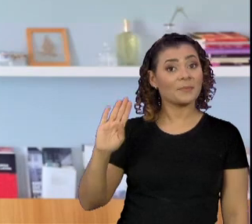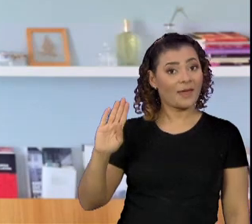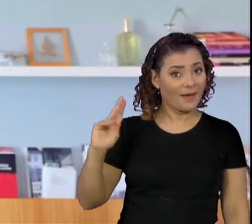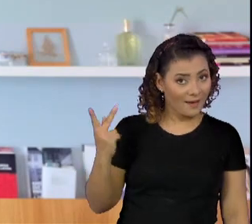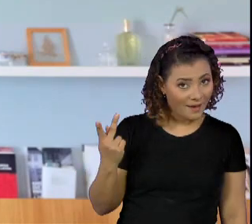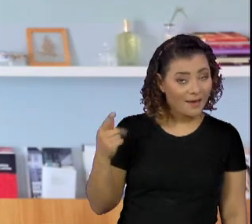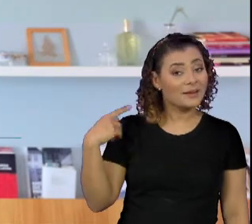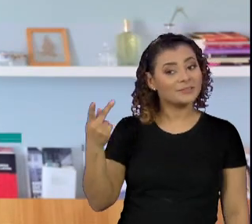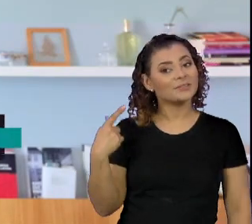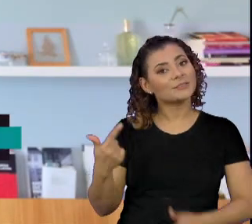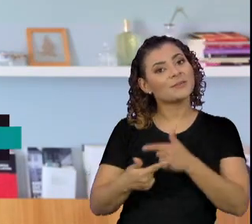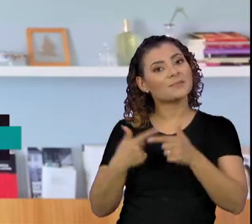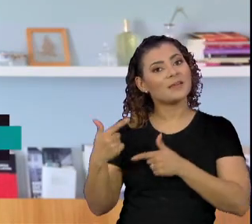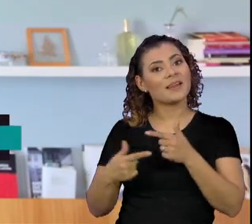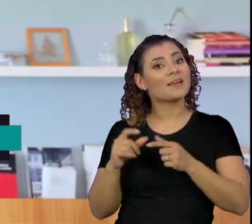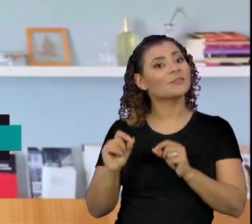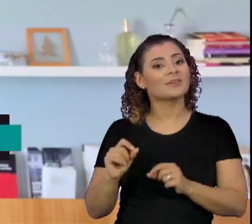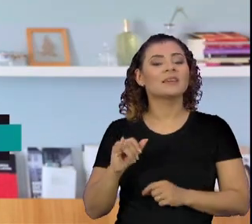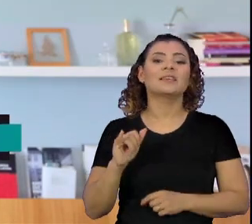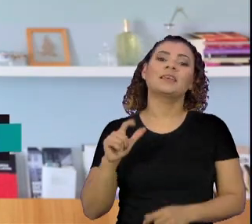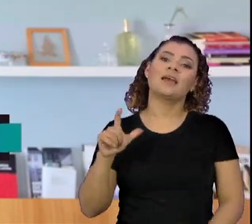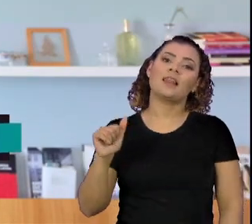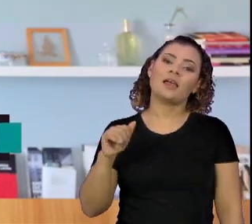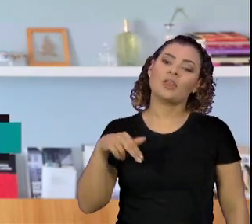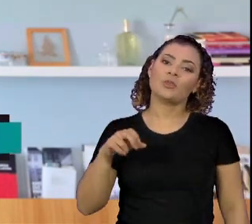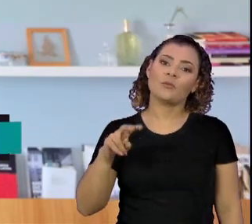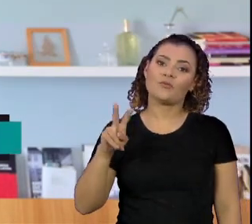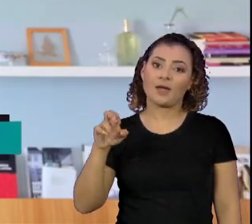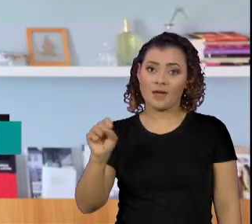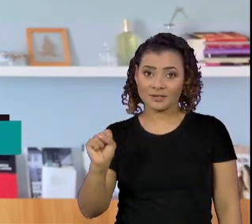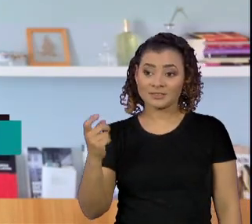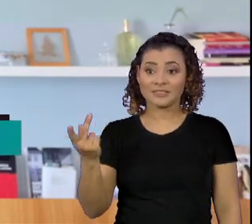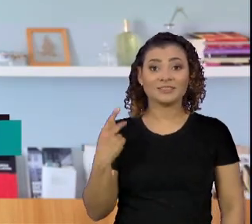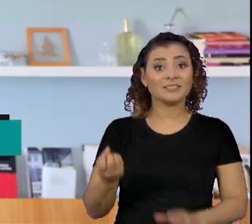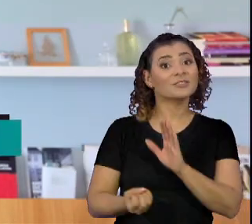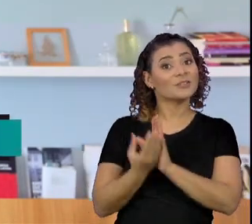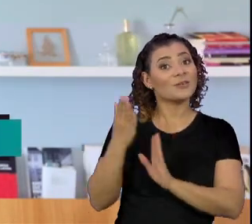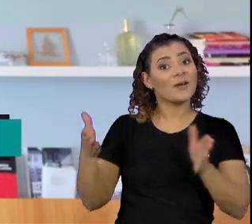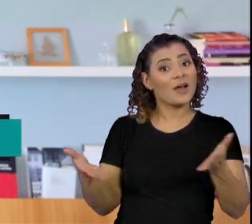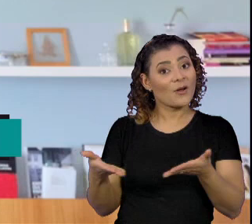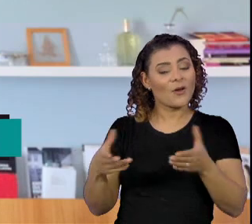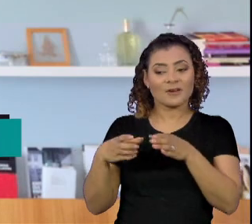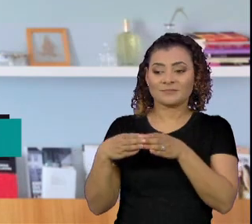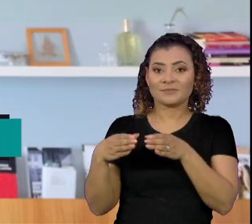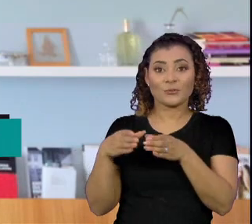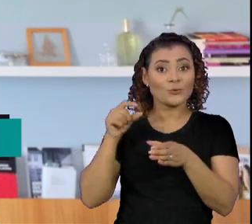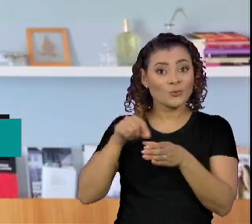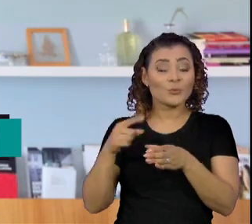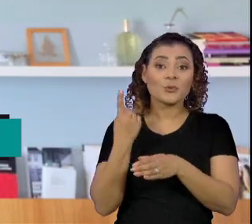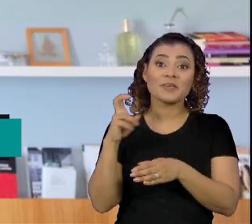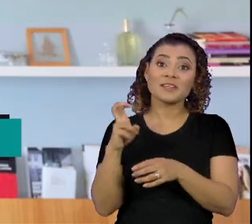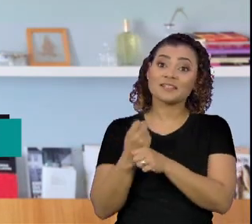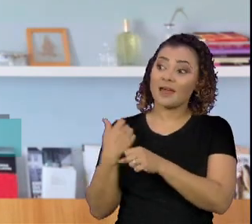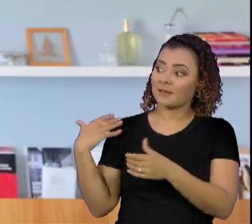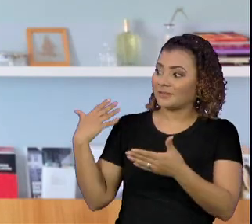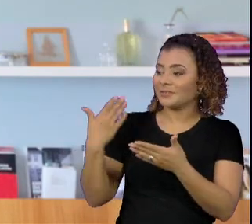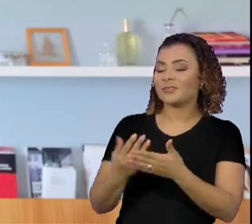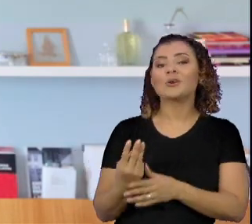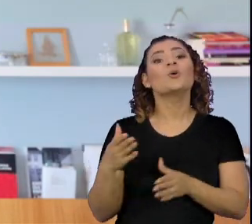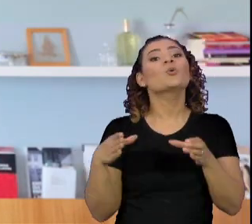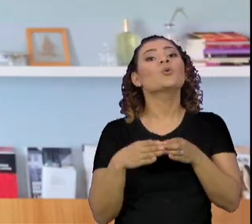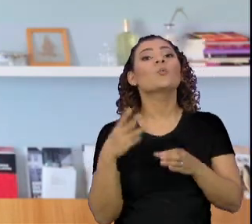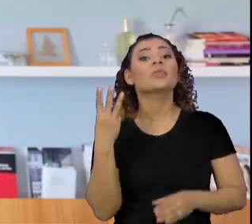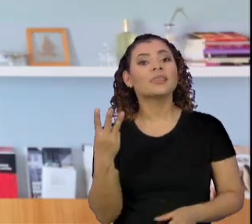gente trabalhava na companhia da Yara de Novaes, com quem temos uma companhia agora há 15 anos. Nós formamos o Grupo 3 de